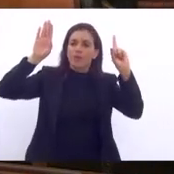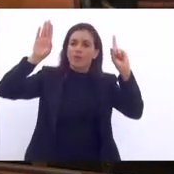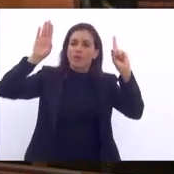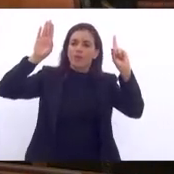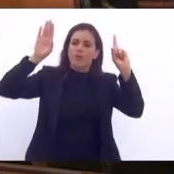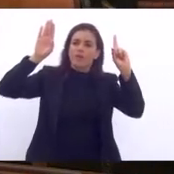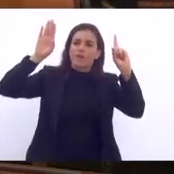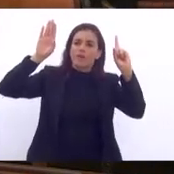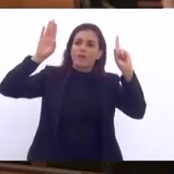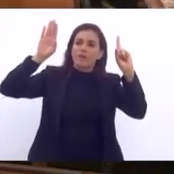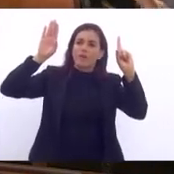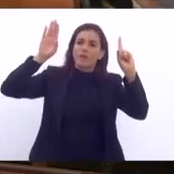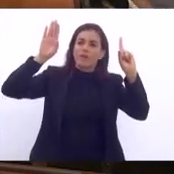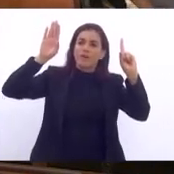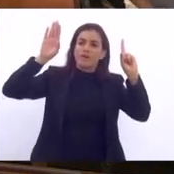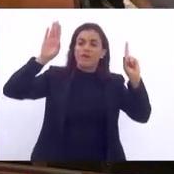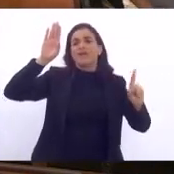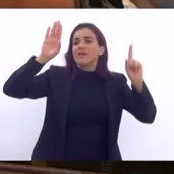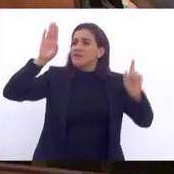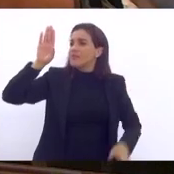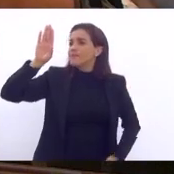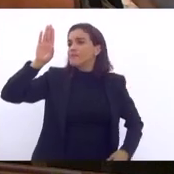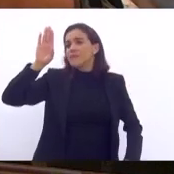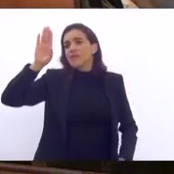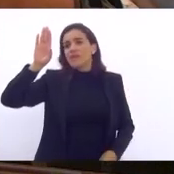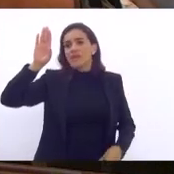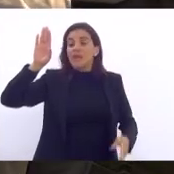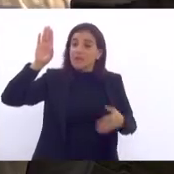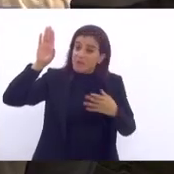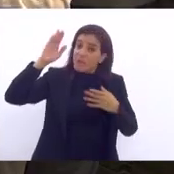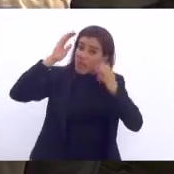pouquinho. Hierarquia. Respeitar a hierarquia, Bobel, sou o primeiro.